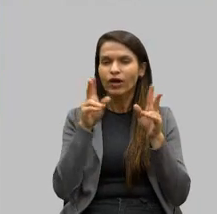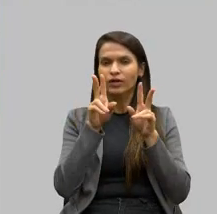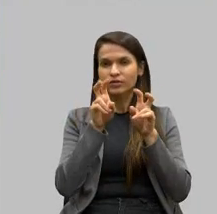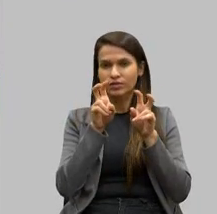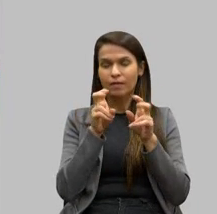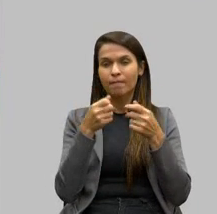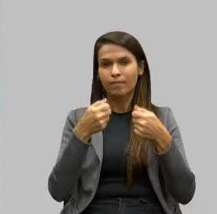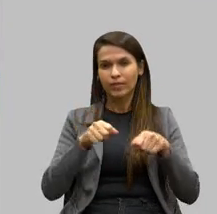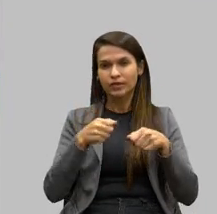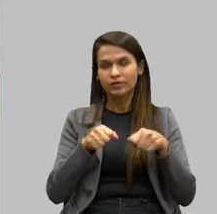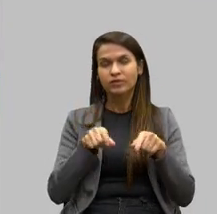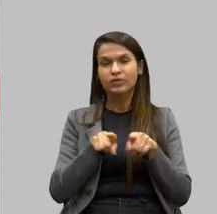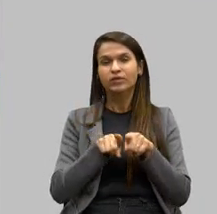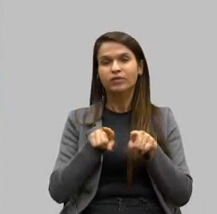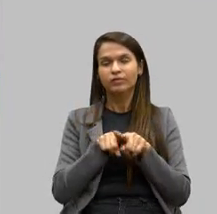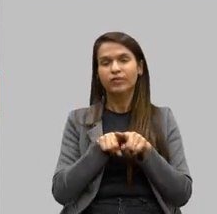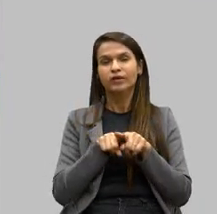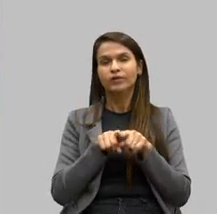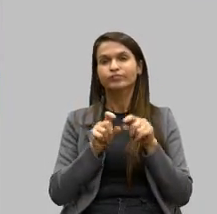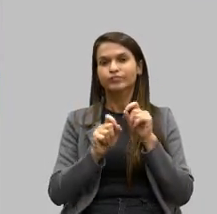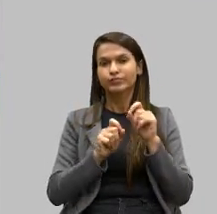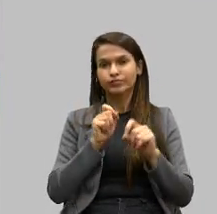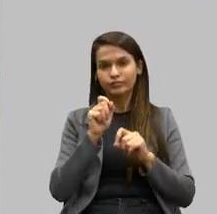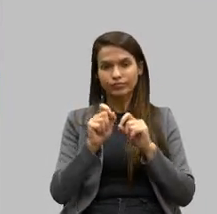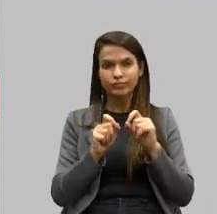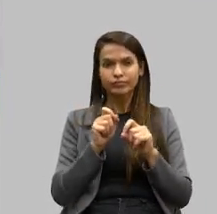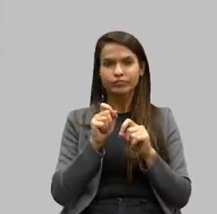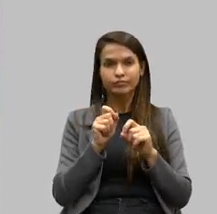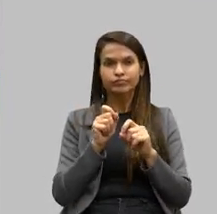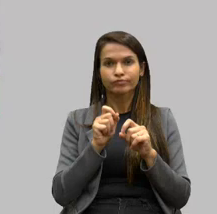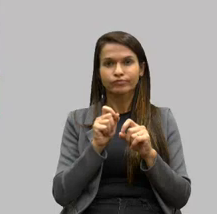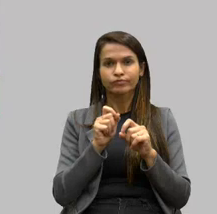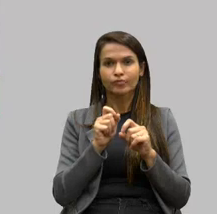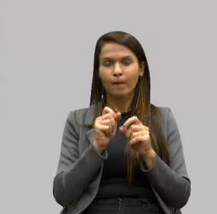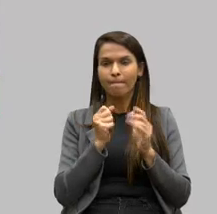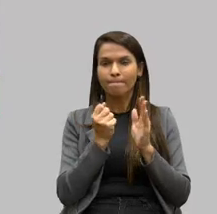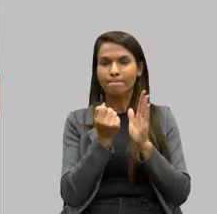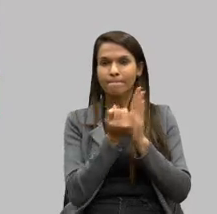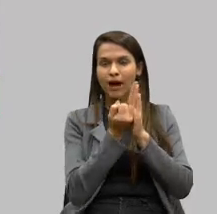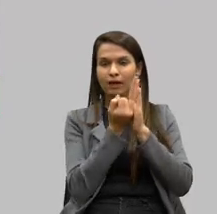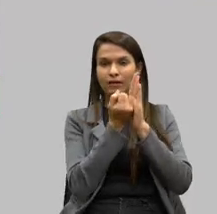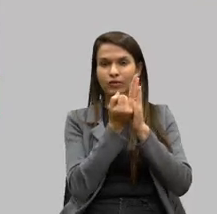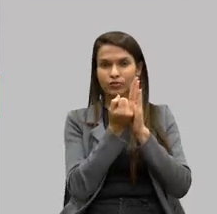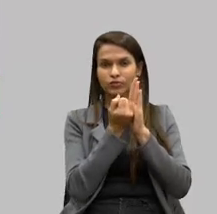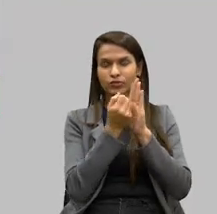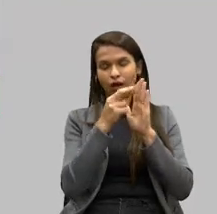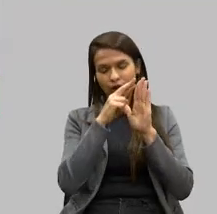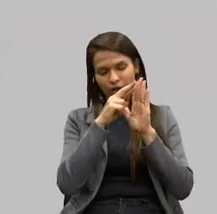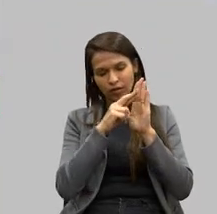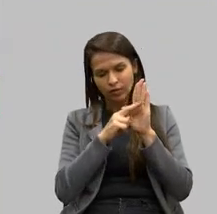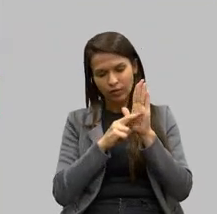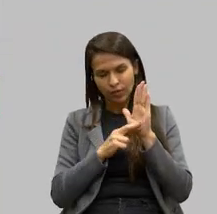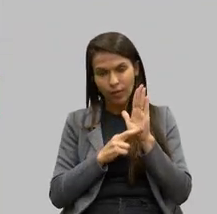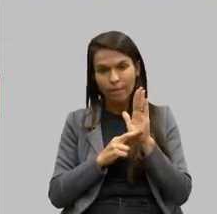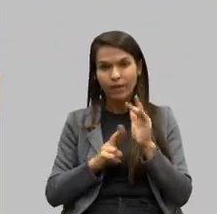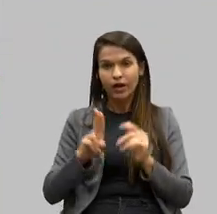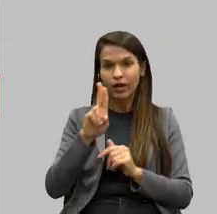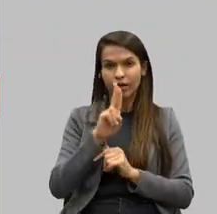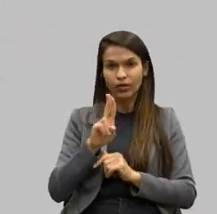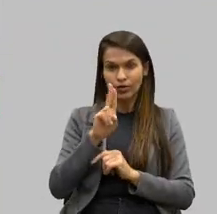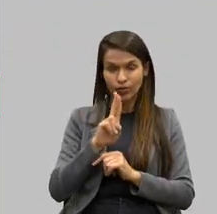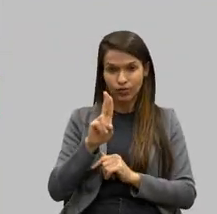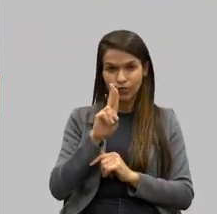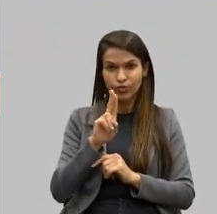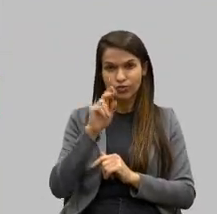precisamos tratar de marcos regulatórios para o uso de inteligência artificial